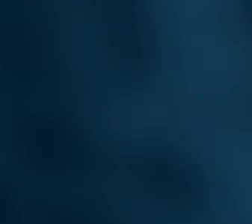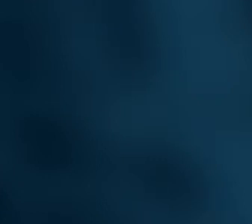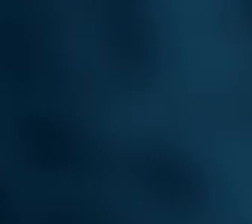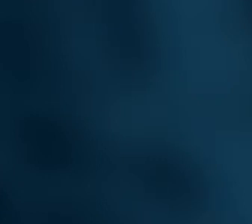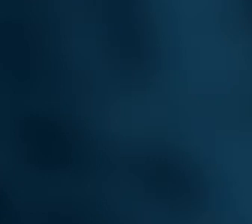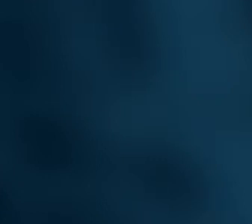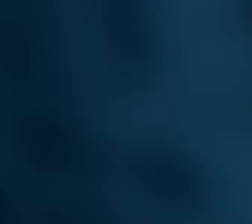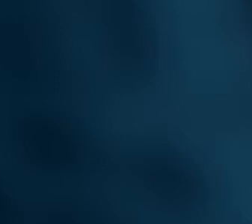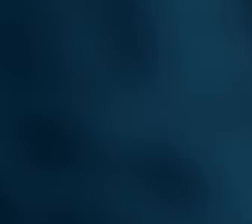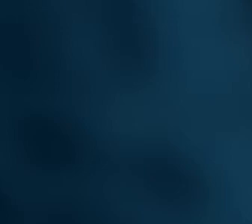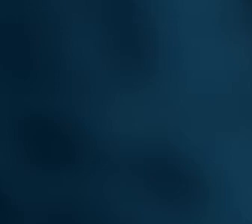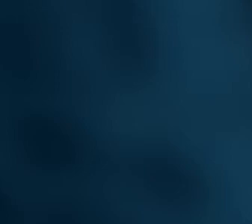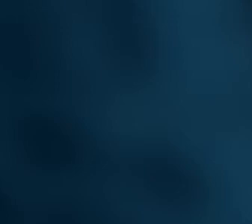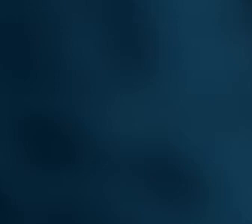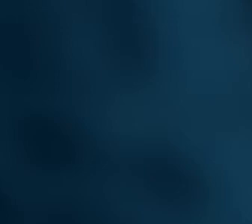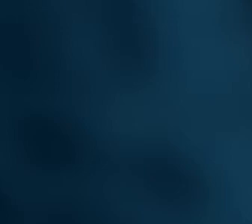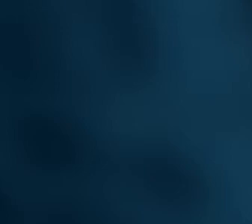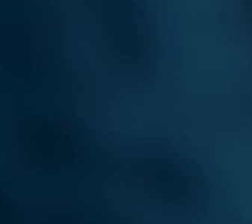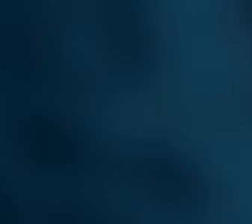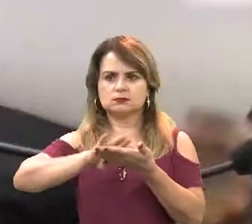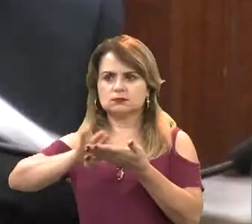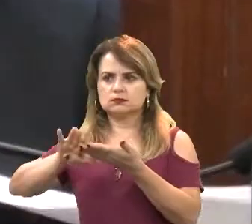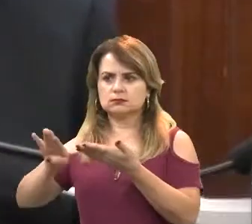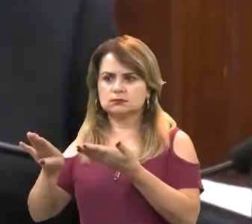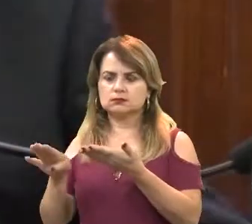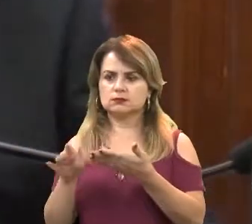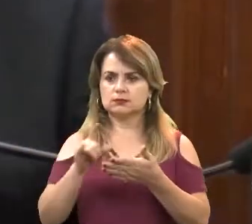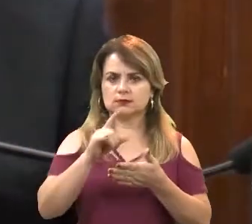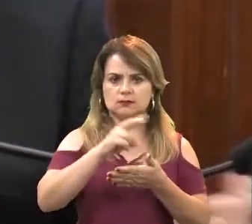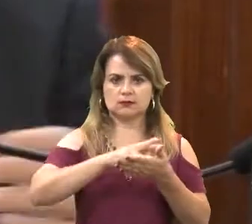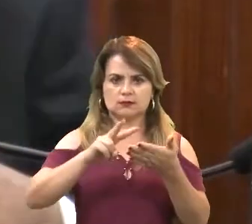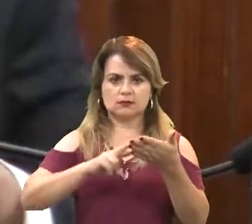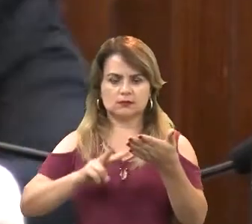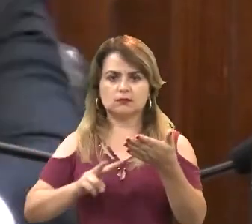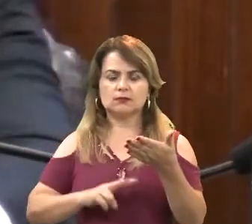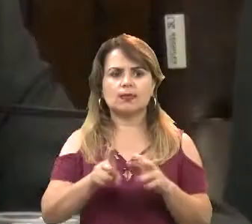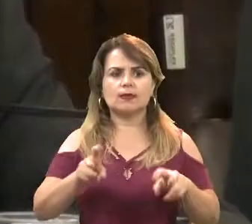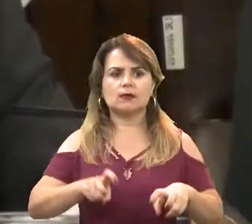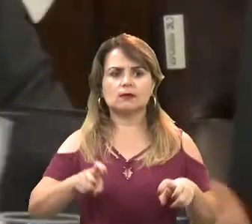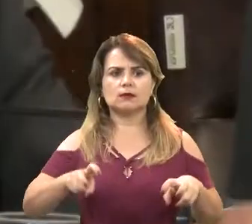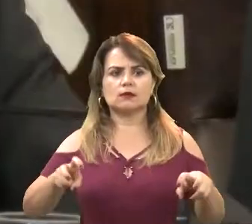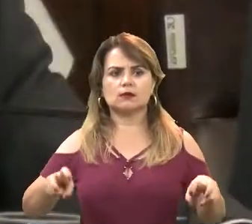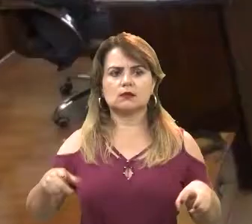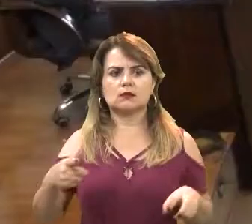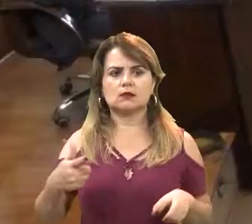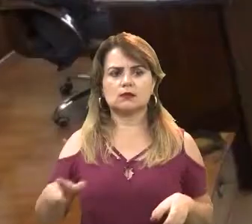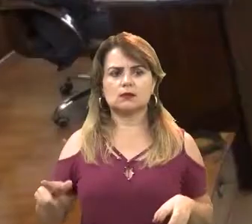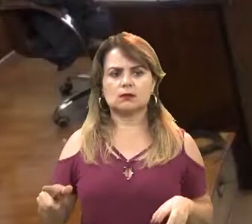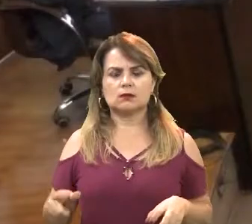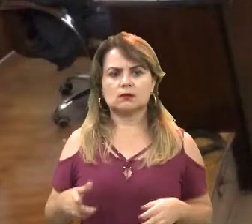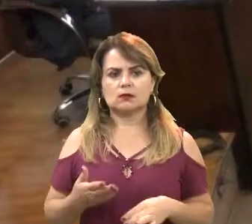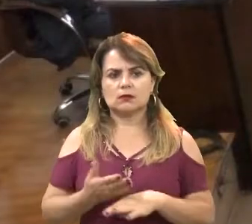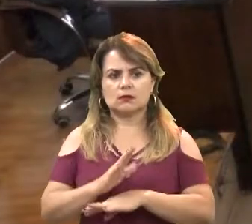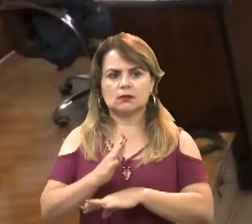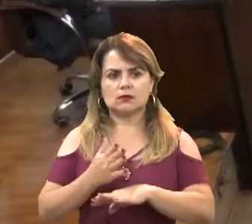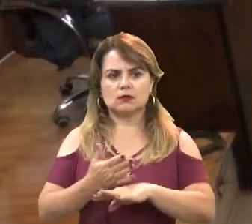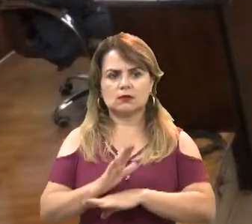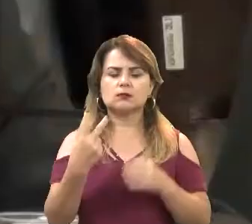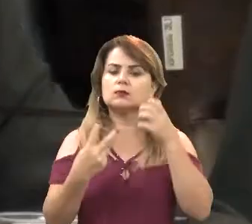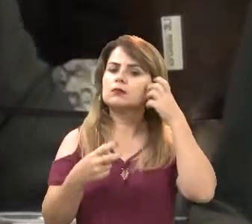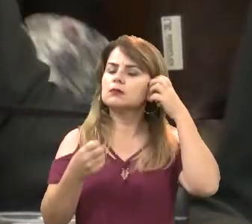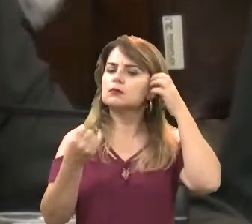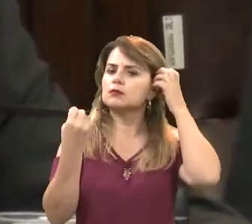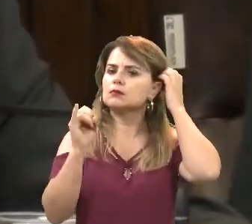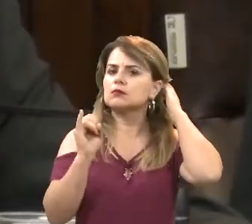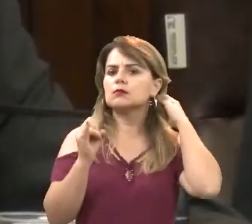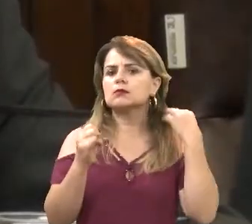conscientização e popularização das artes marciais. O projeto foi aprovado só em primeira discussão e volta à pauta em sessão para a votação final.